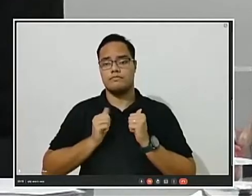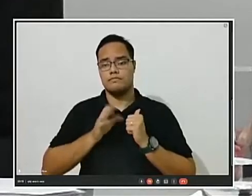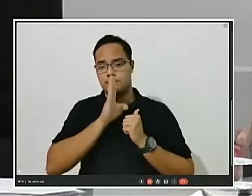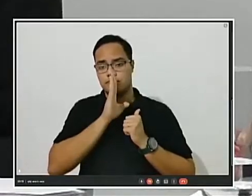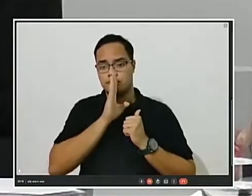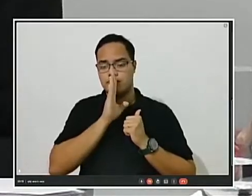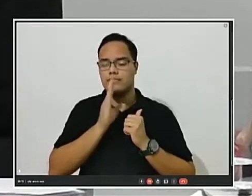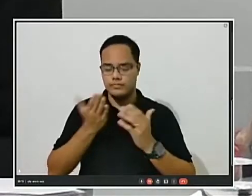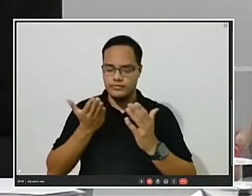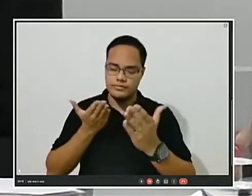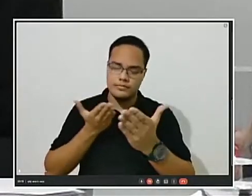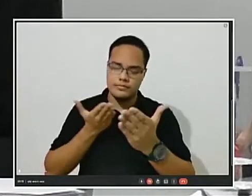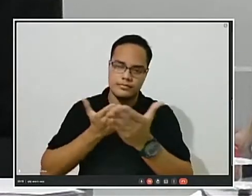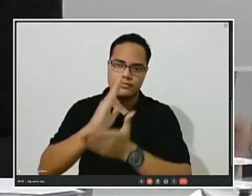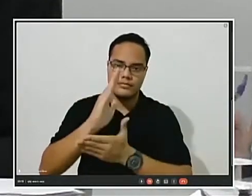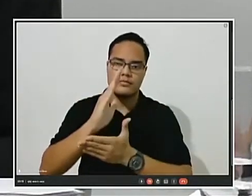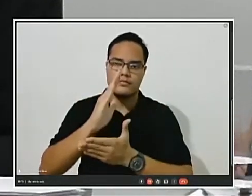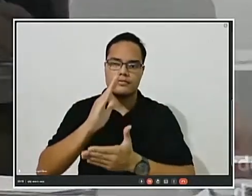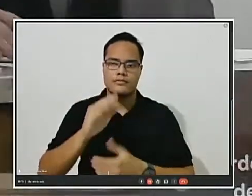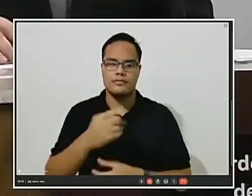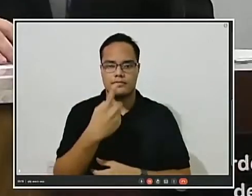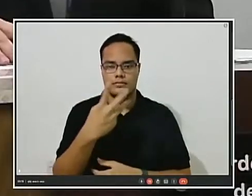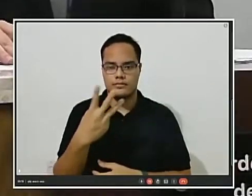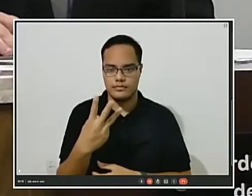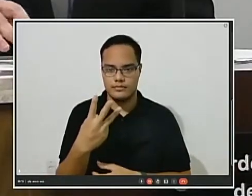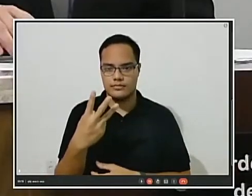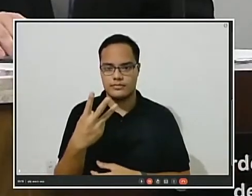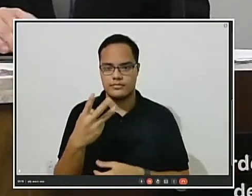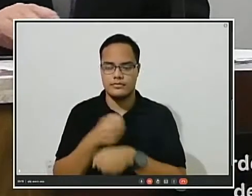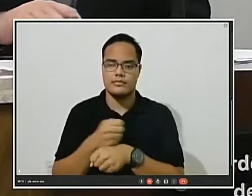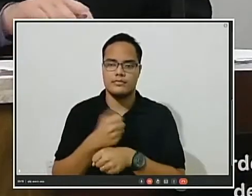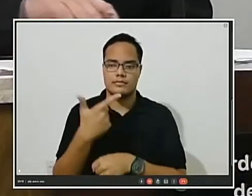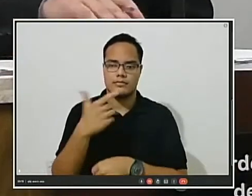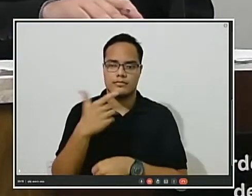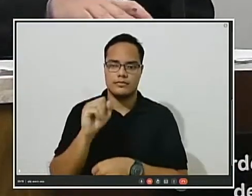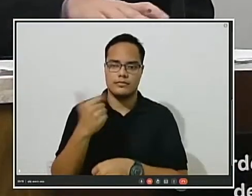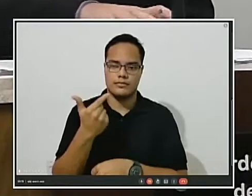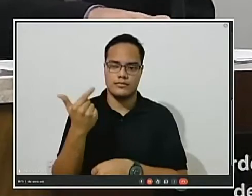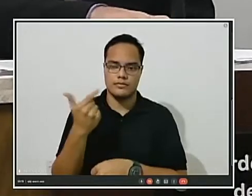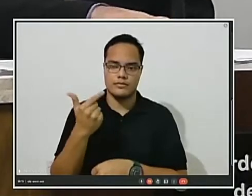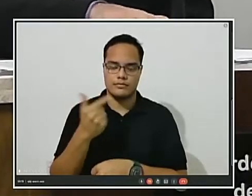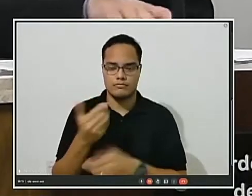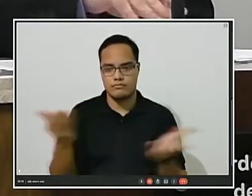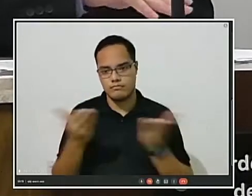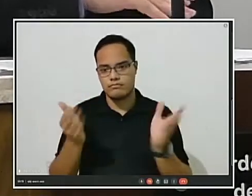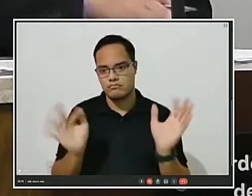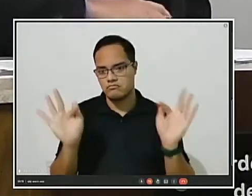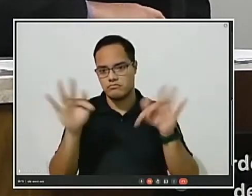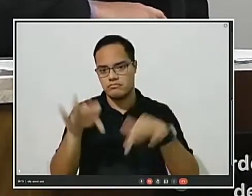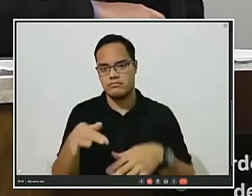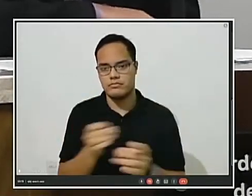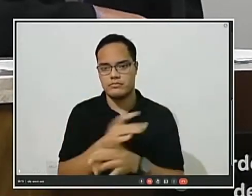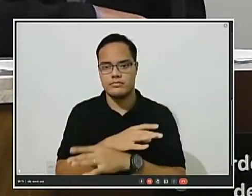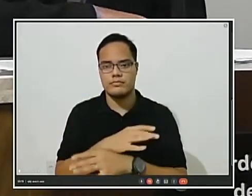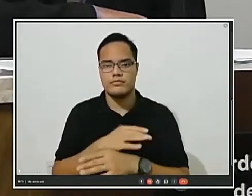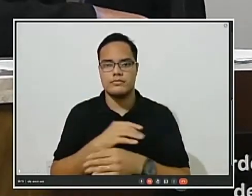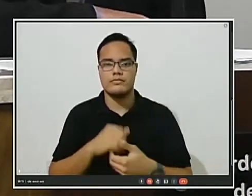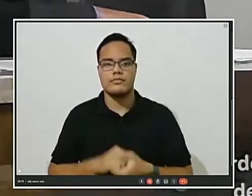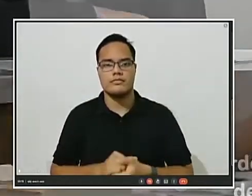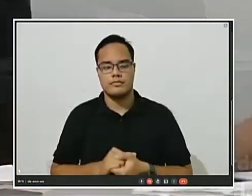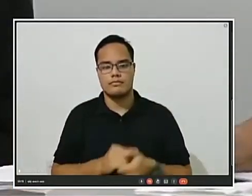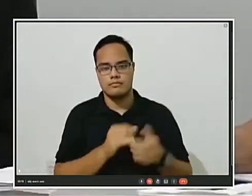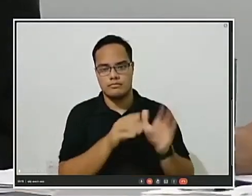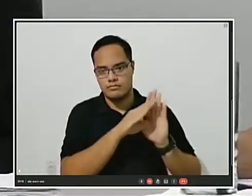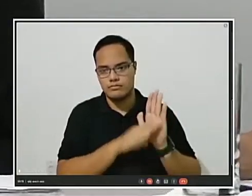número 13 de 2022. Fim da ordem do dia, senhor presidente. Com o fim da ordem